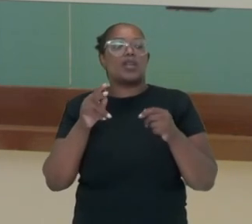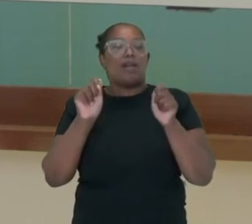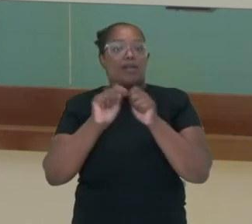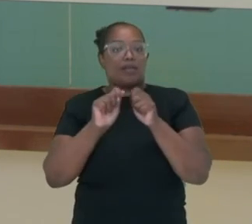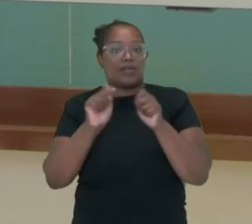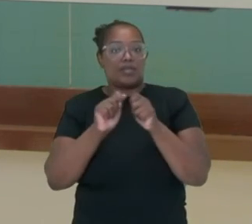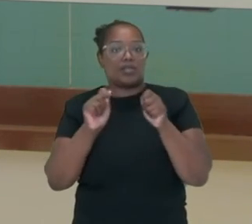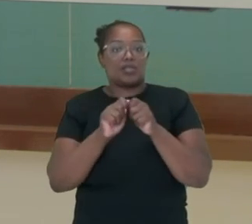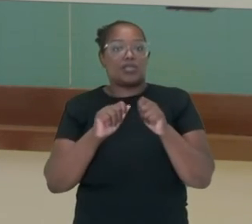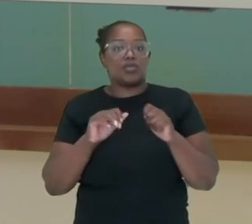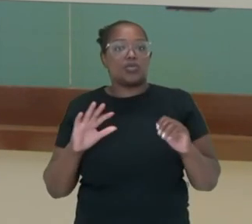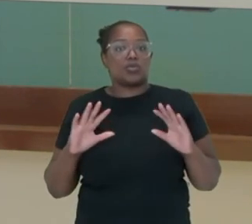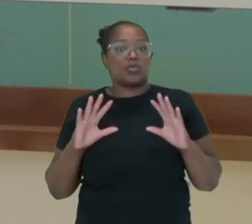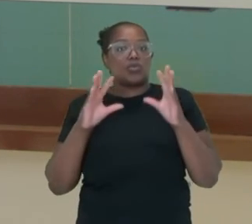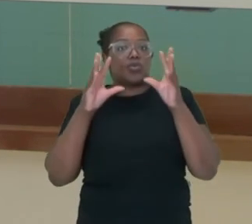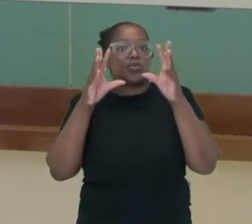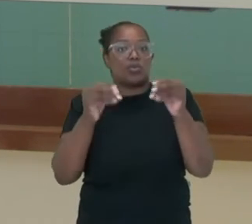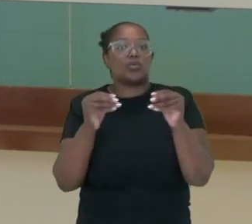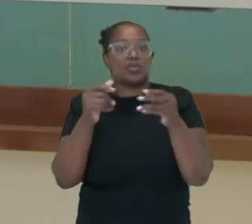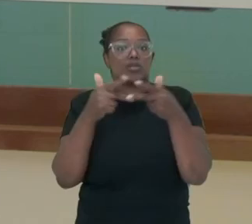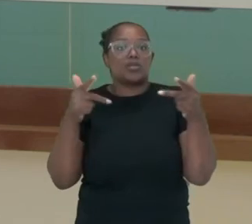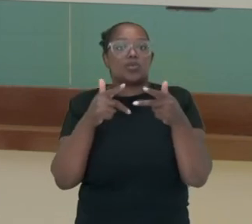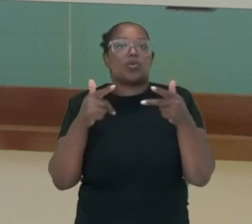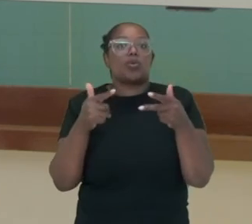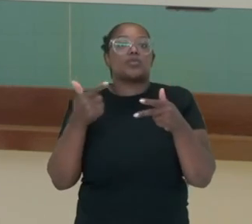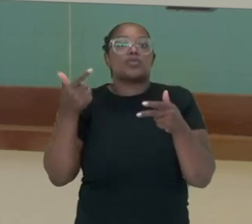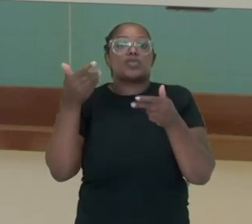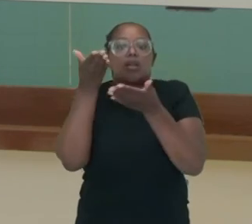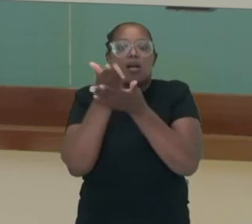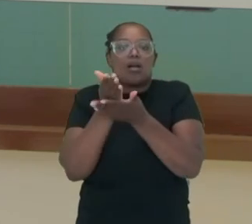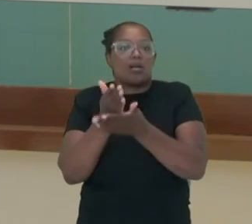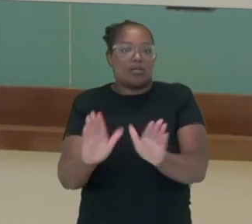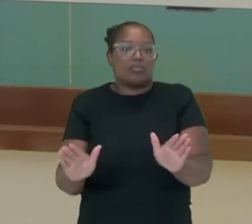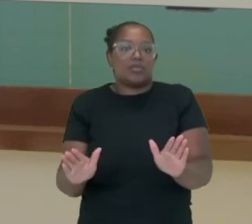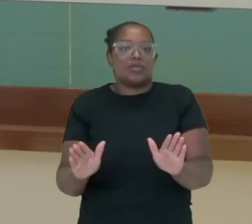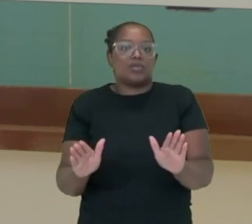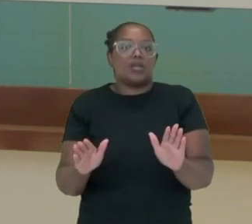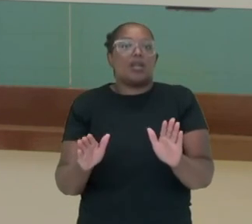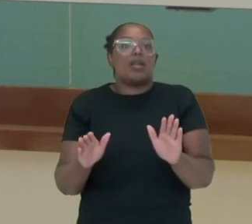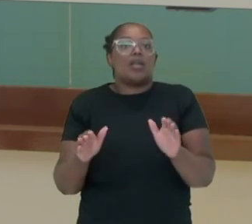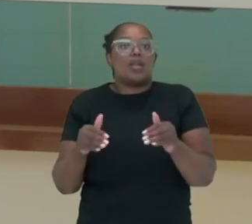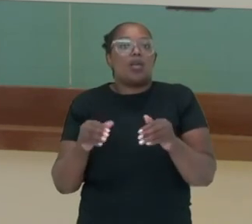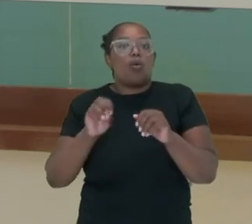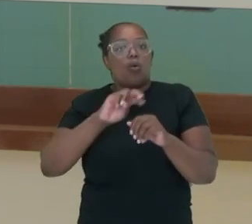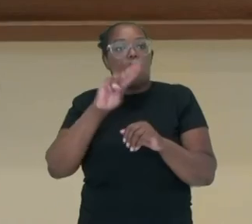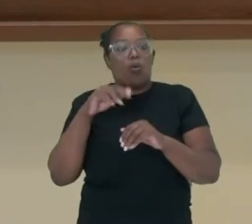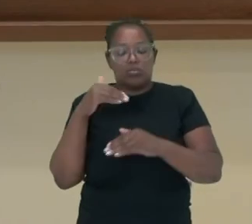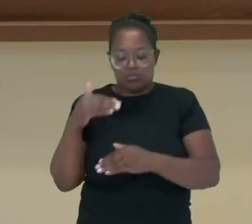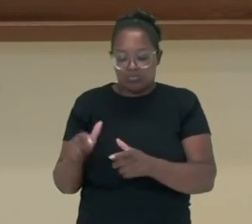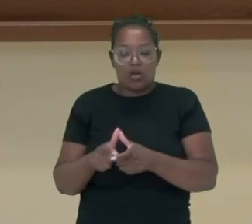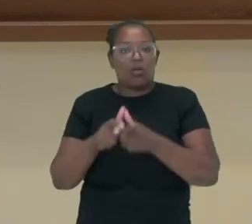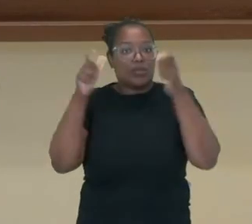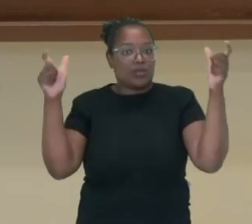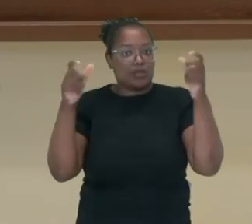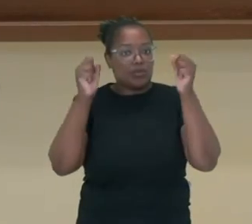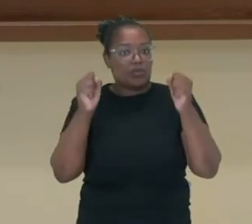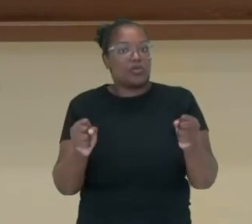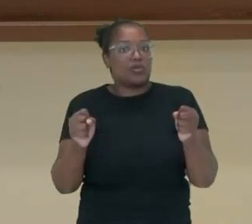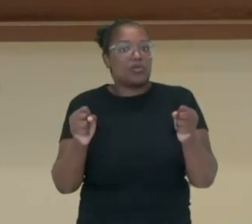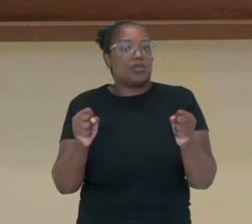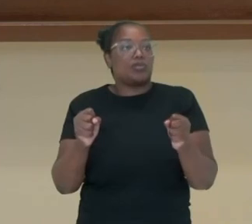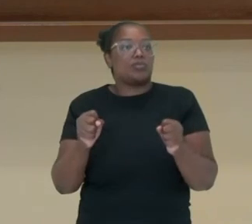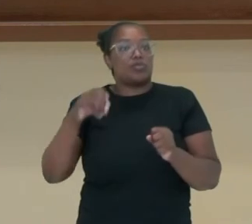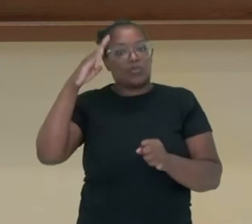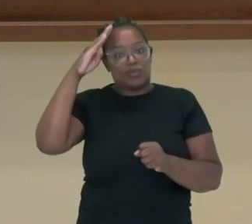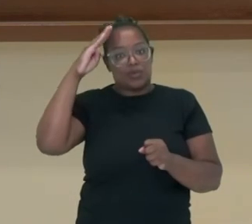que, logicamente, as reservas soviéticas fossem acabando e gradualmente perdendo seu poder perante o cenário